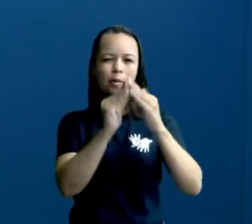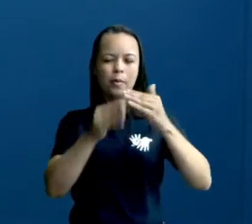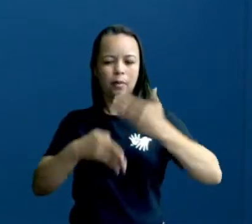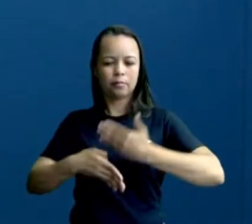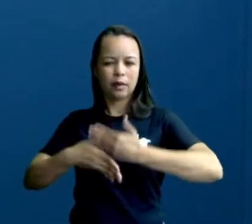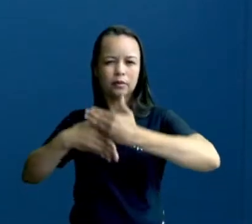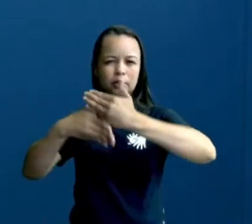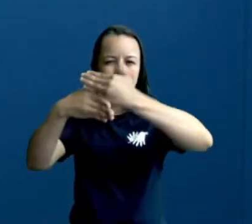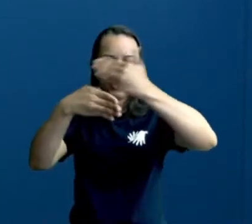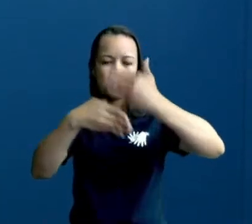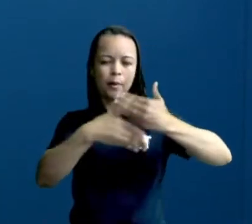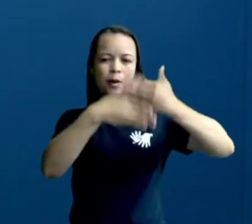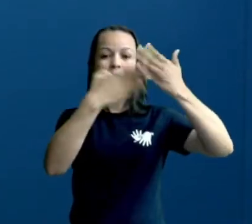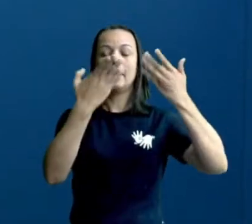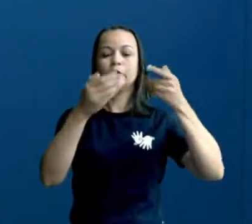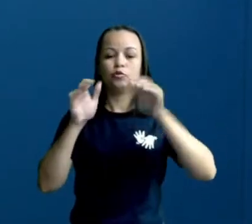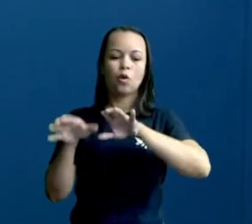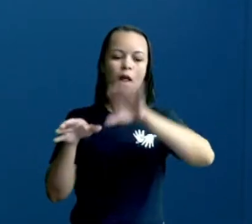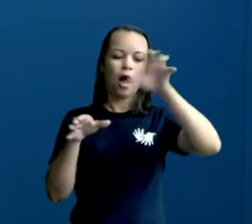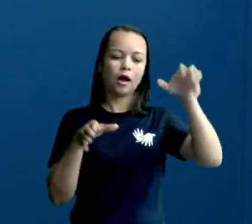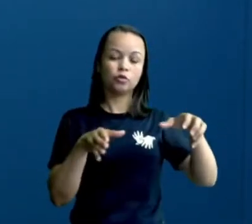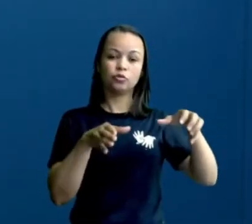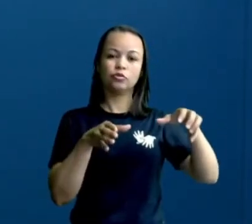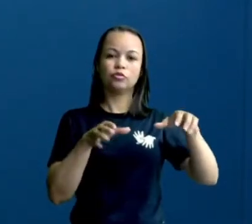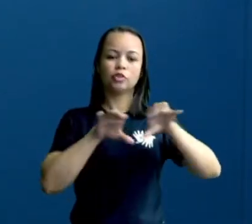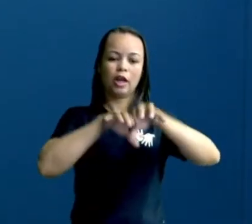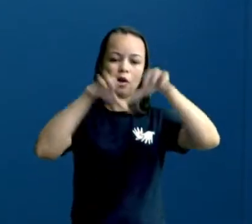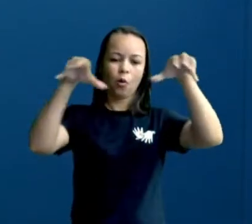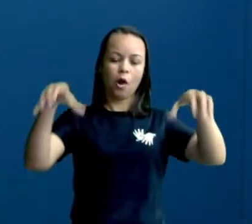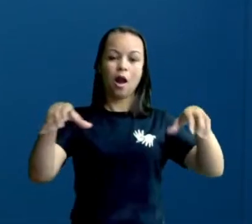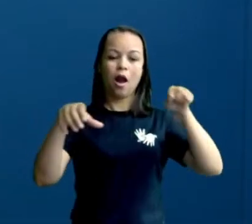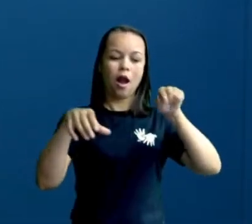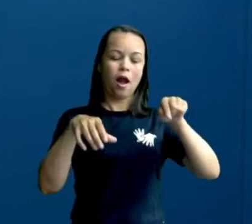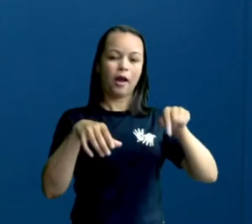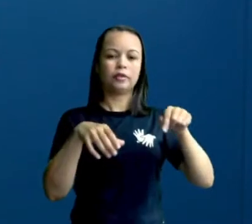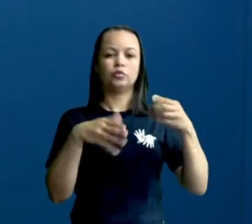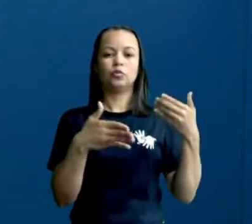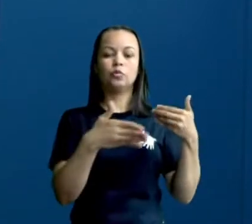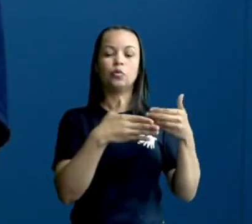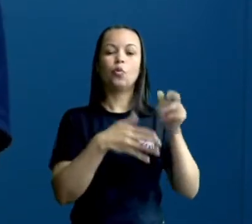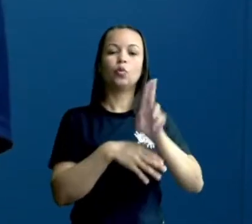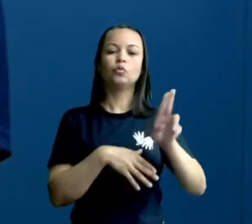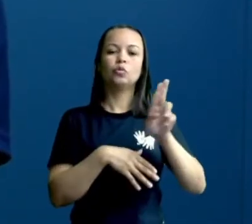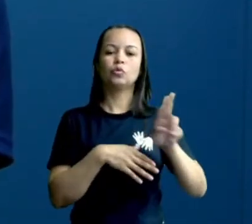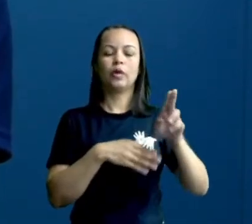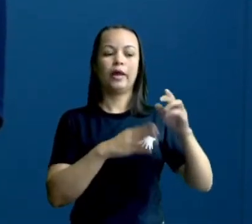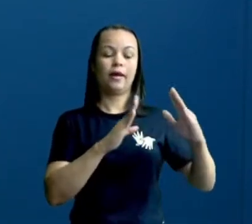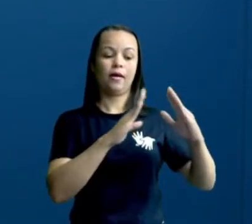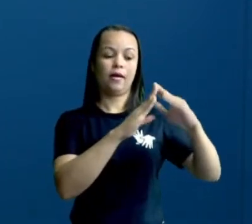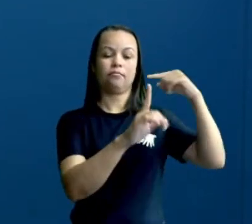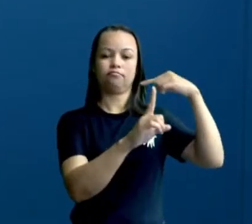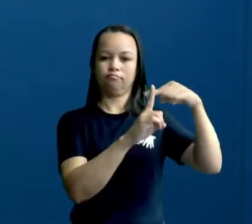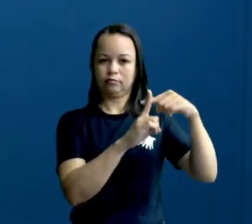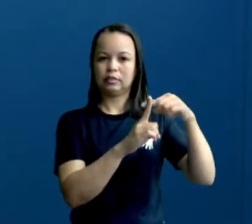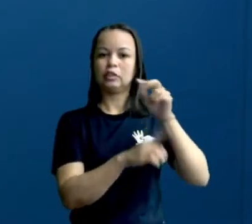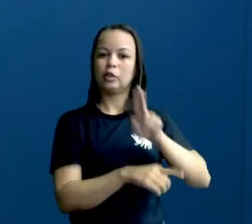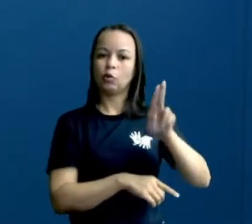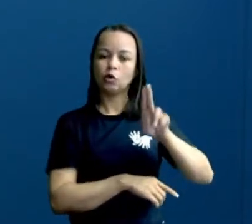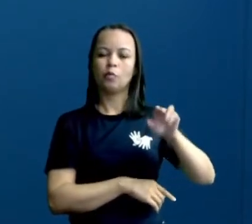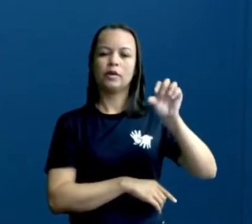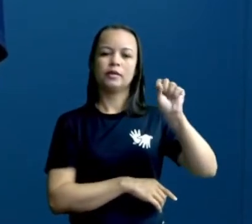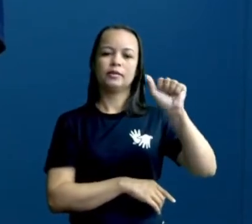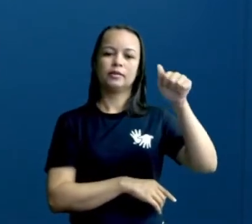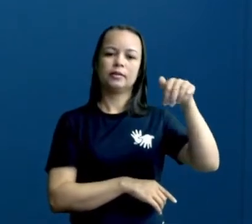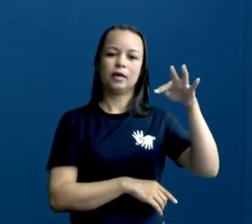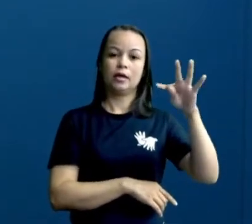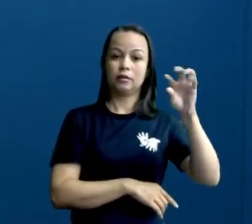do rio construiu uma capelinha, que ele deu o nome, o padroeiro dela foi quem? Santo Antão, porque era